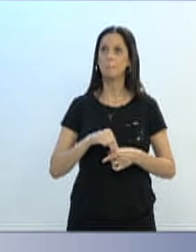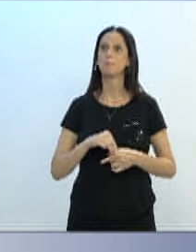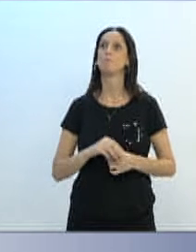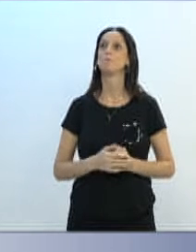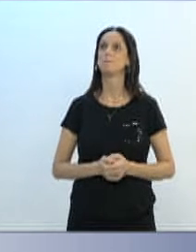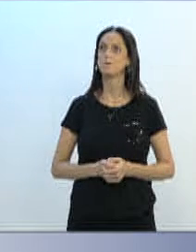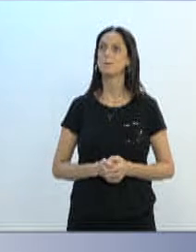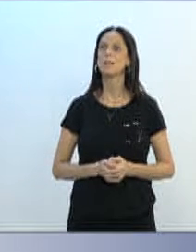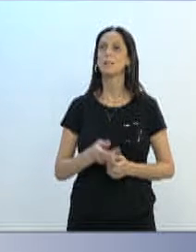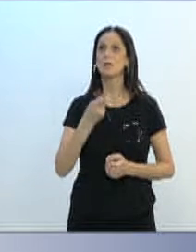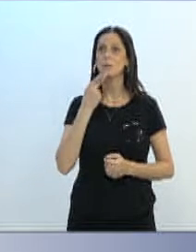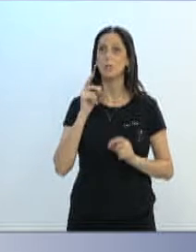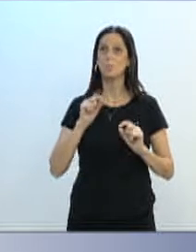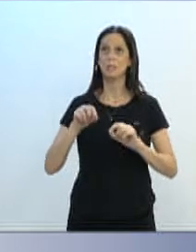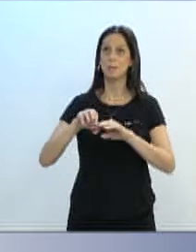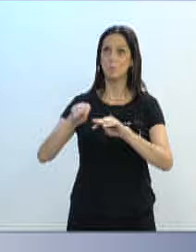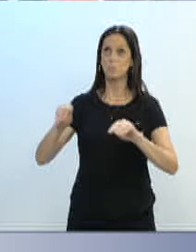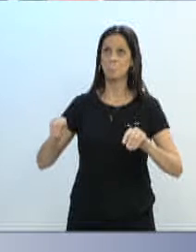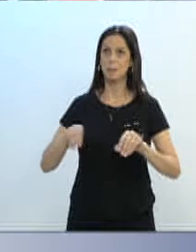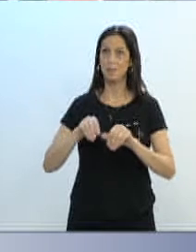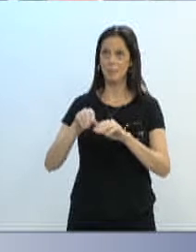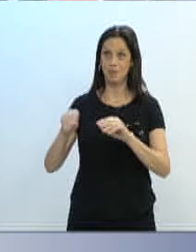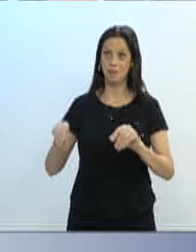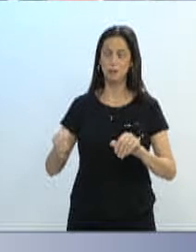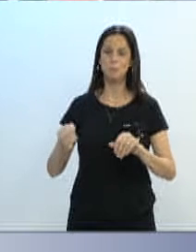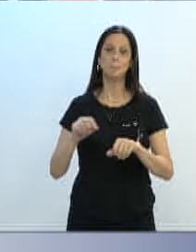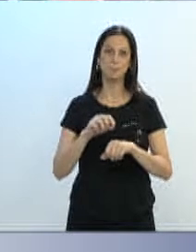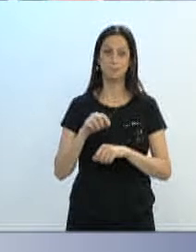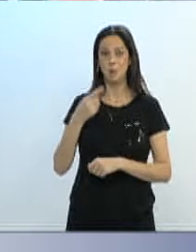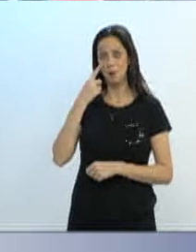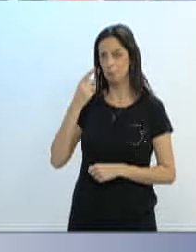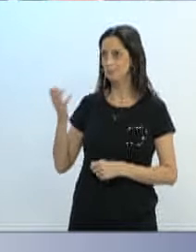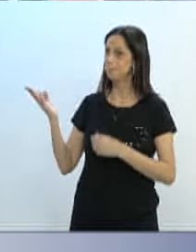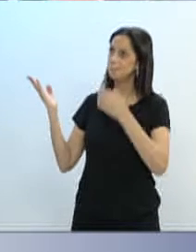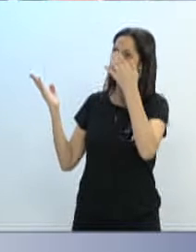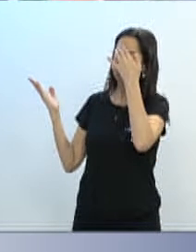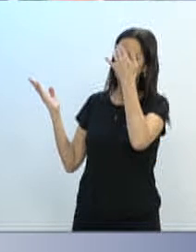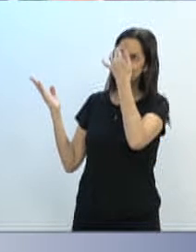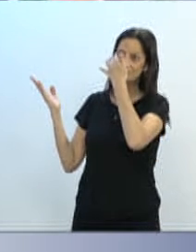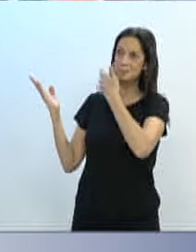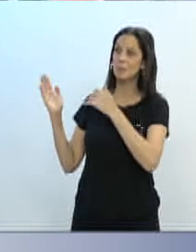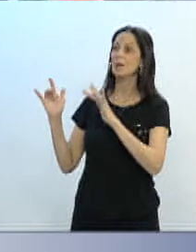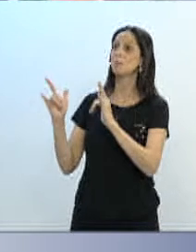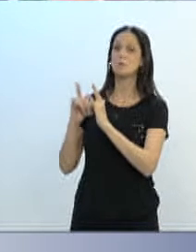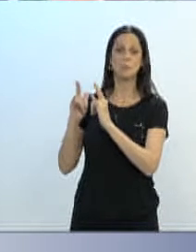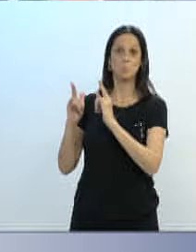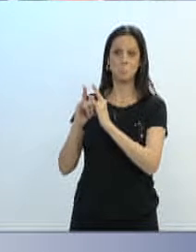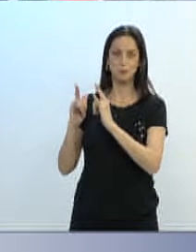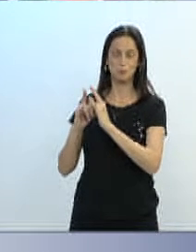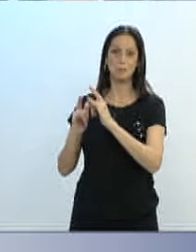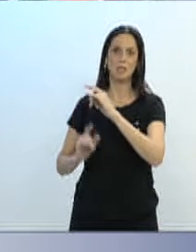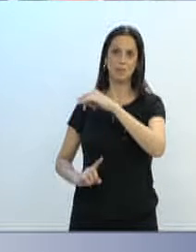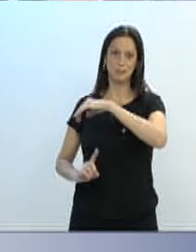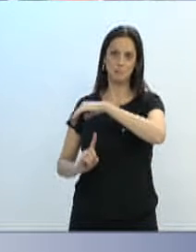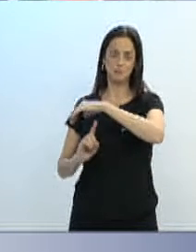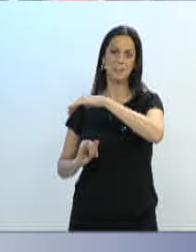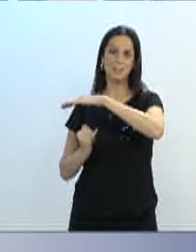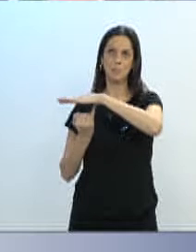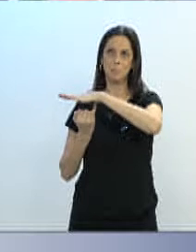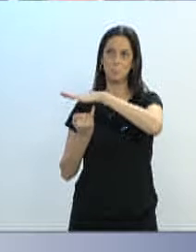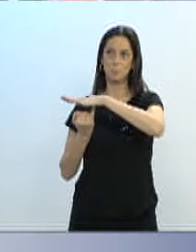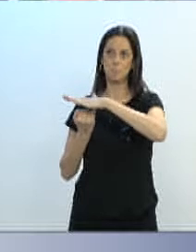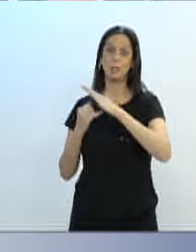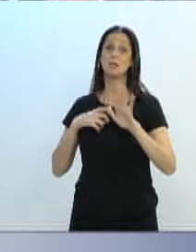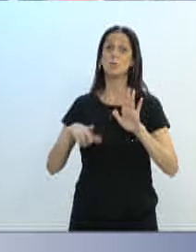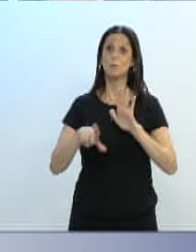cede um terreno, pode passar para a próxima imagem, Ari, ao Instituto Federal Catarinense. Essa lei tinha prazo e ela